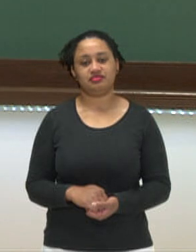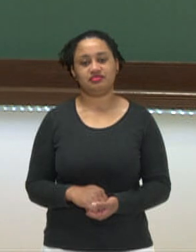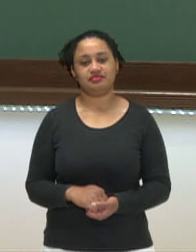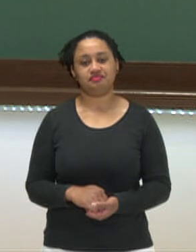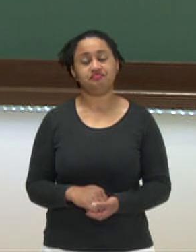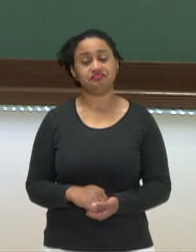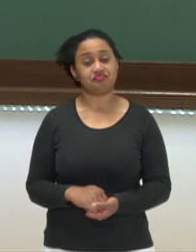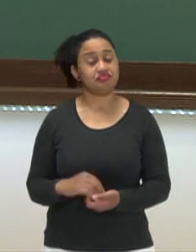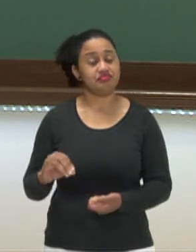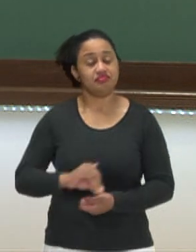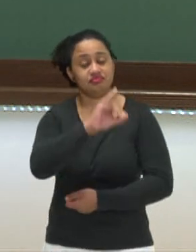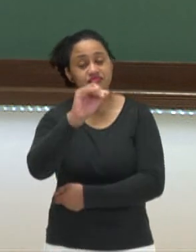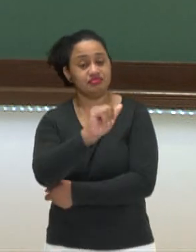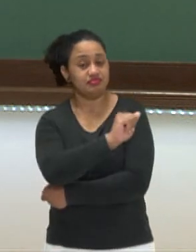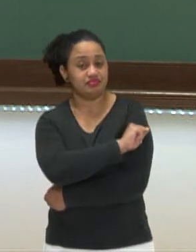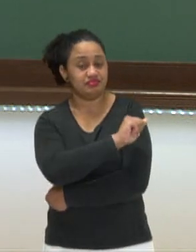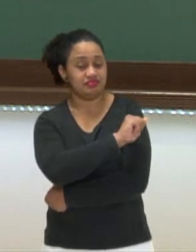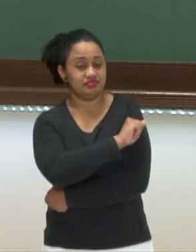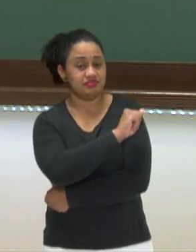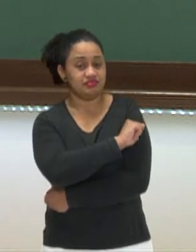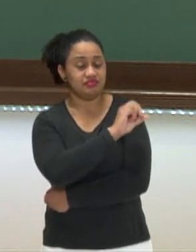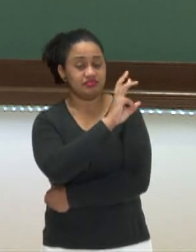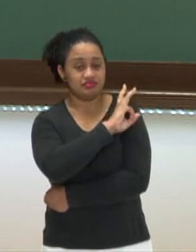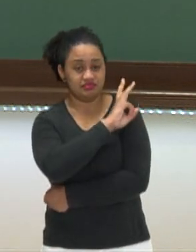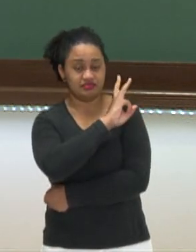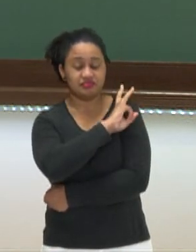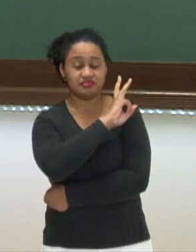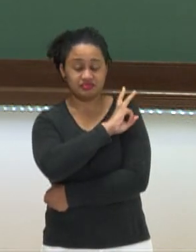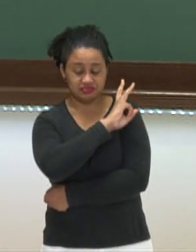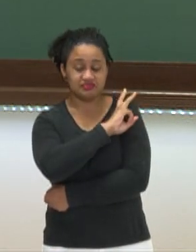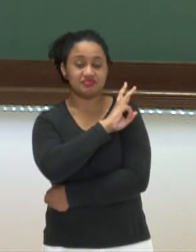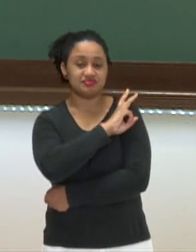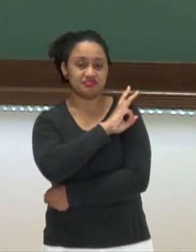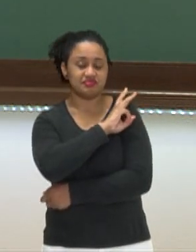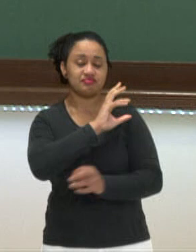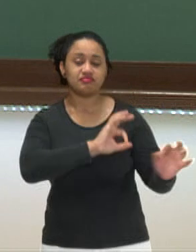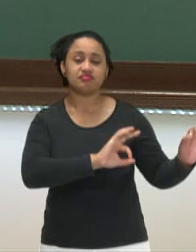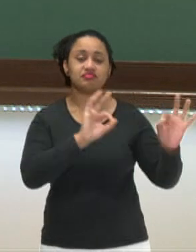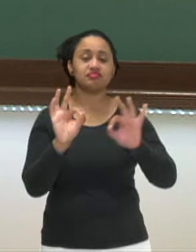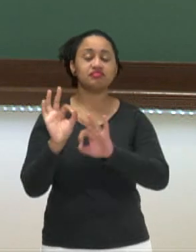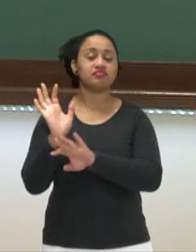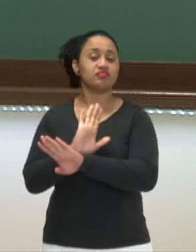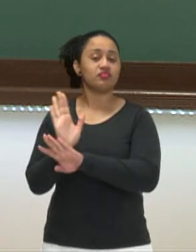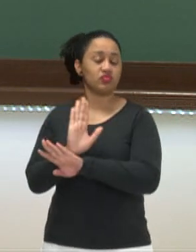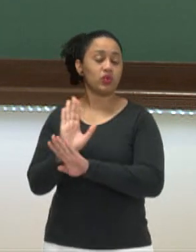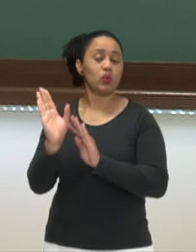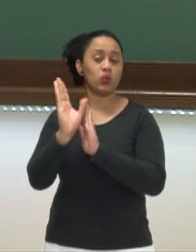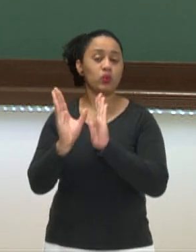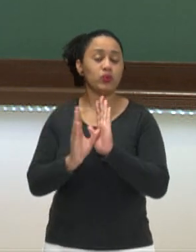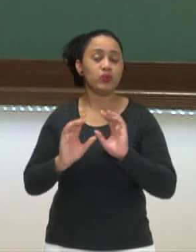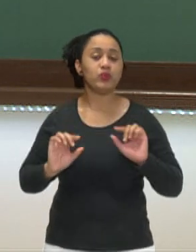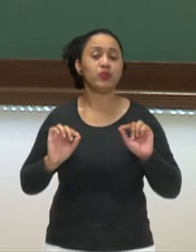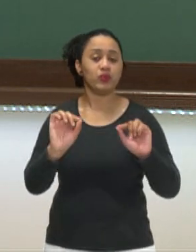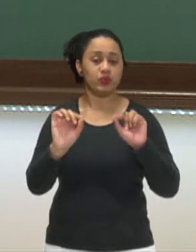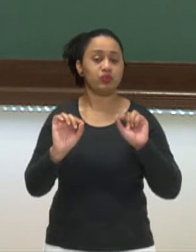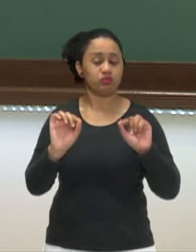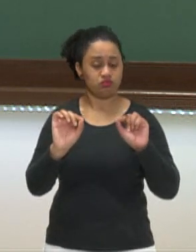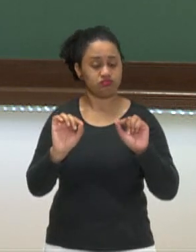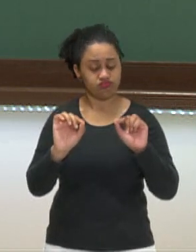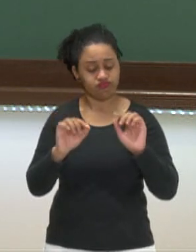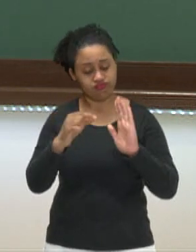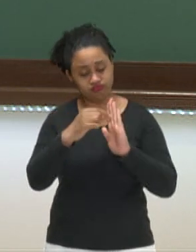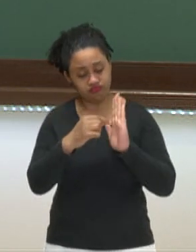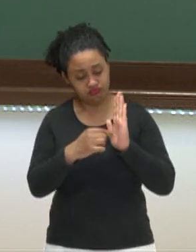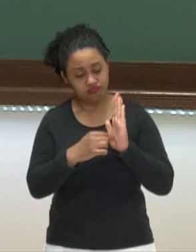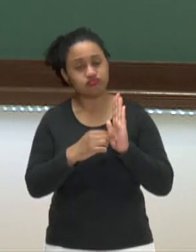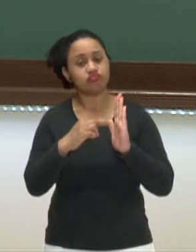Olá, estudantes da terceira série do ensino médio. Neste vídeo nós vamos conversar sobre